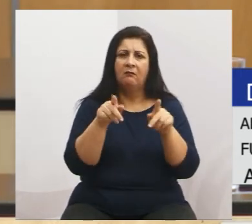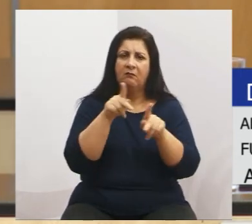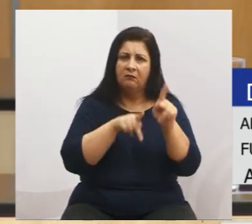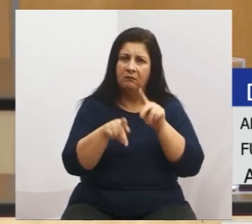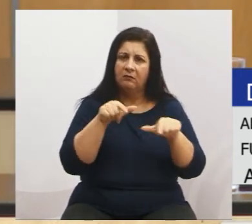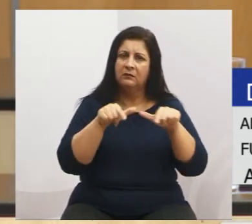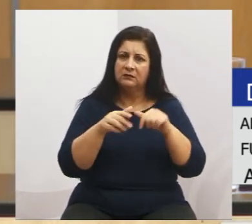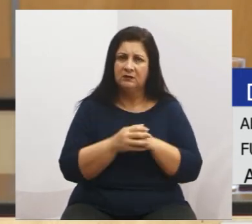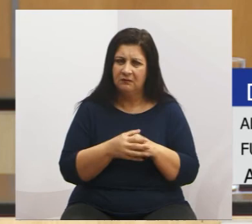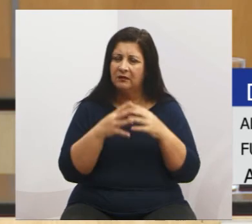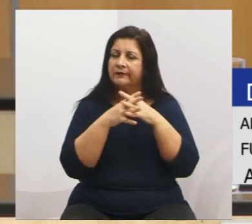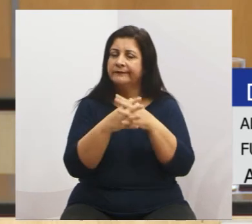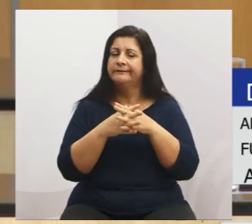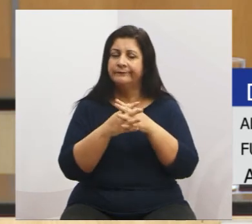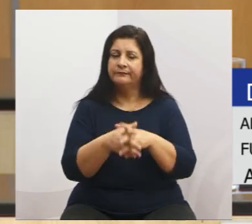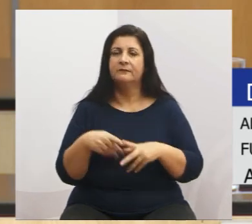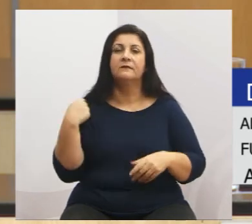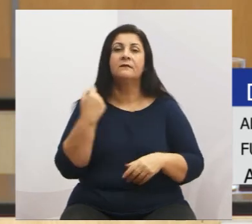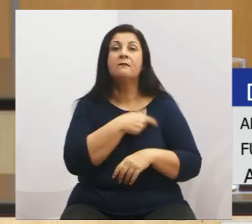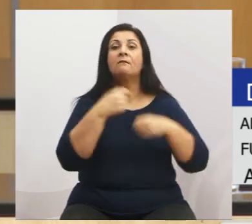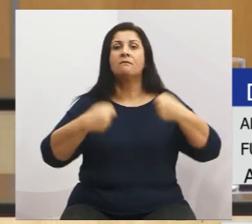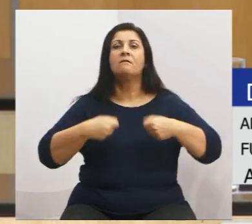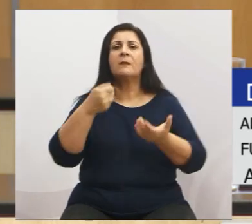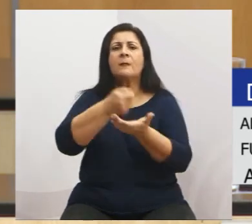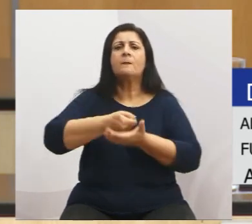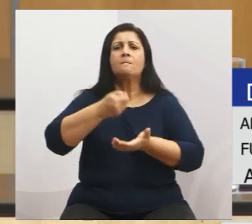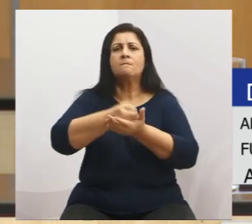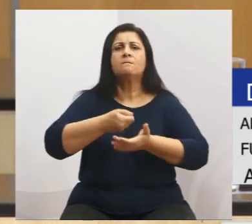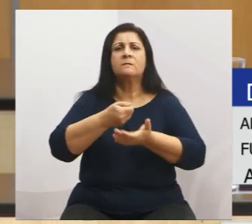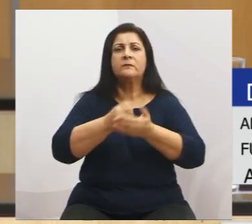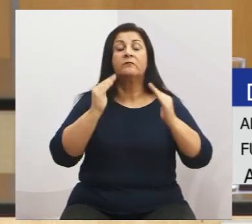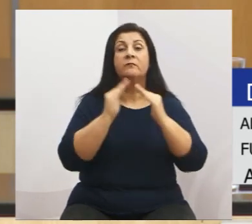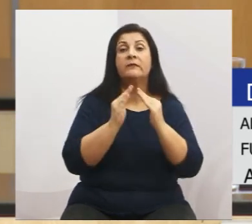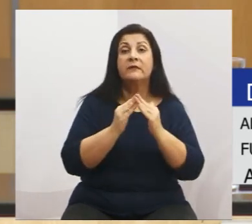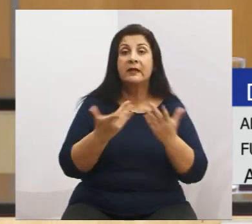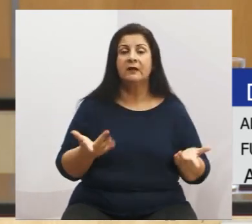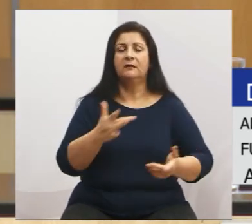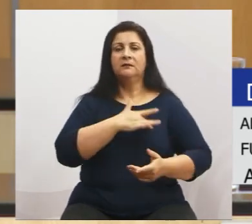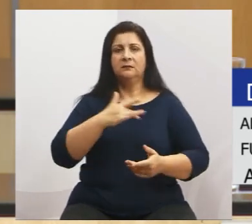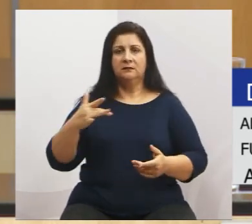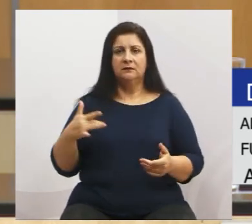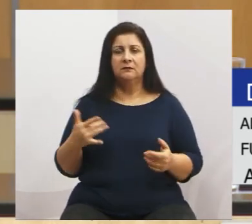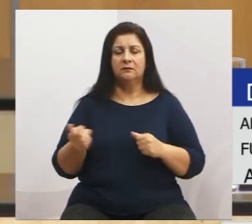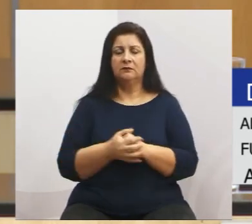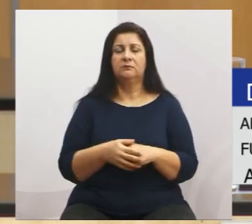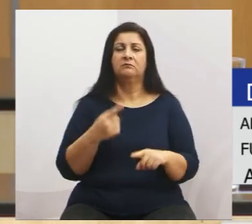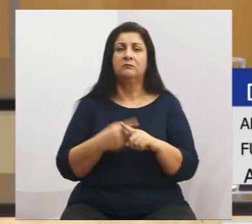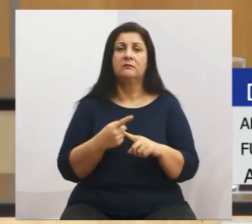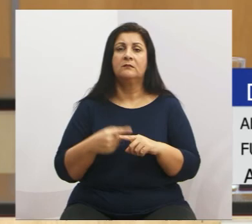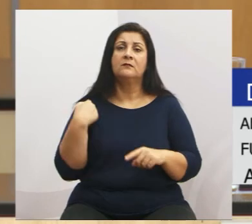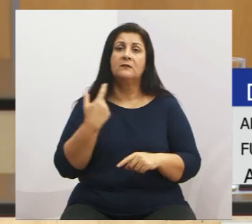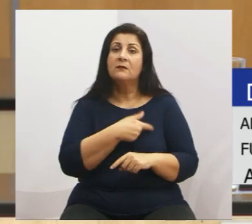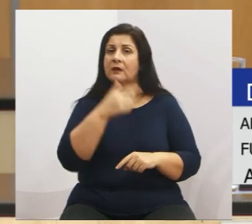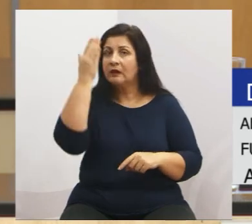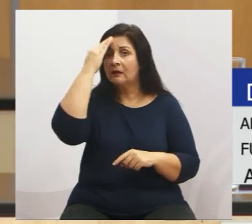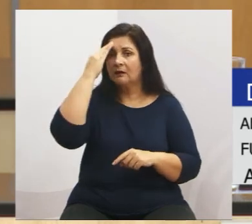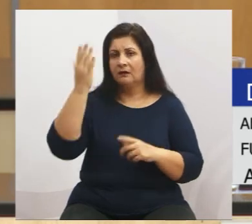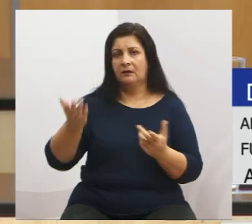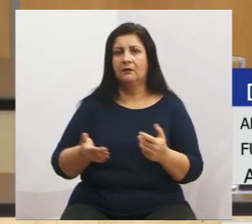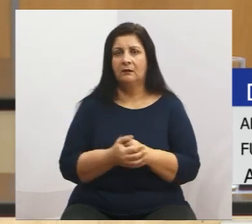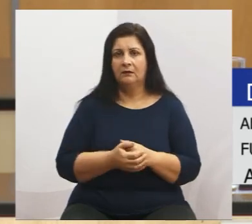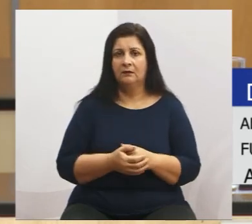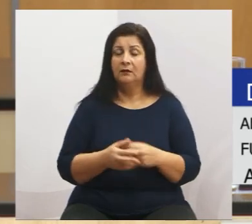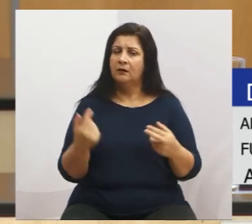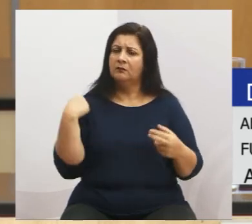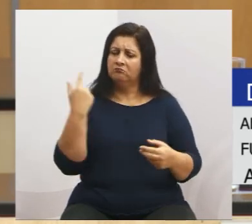grande, e a gente tem que continuar cobrando moradia, saúde, porque nós sabemos que esse é o